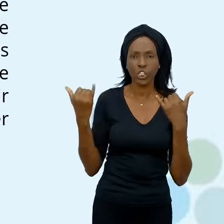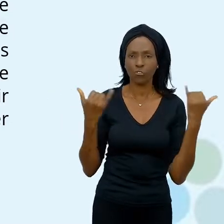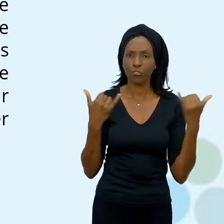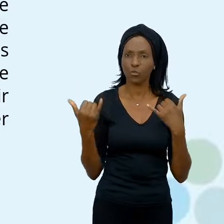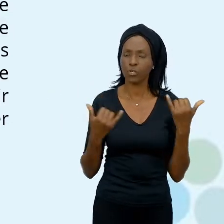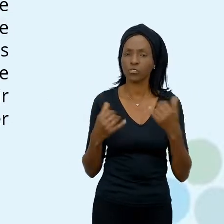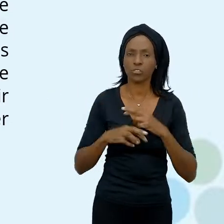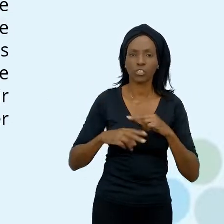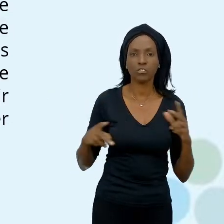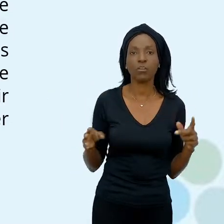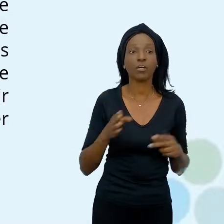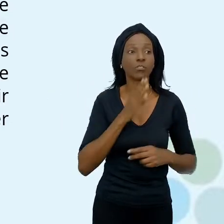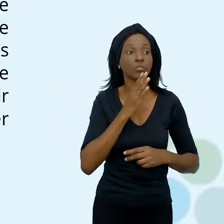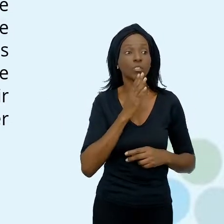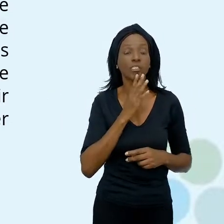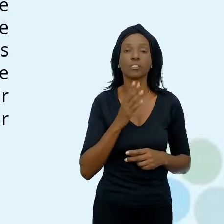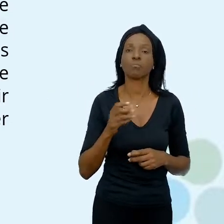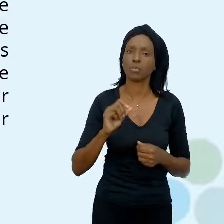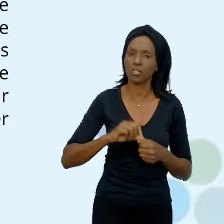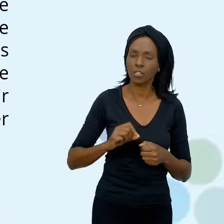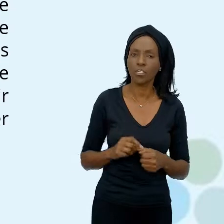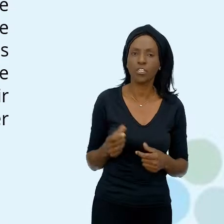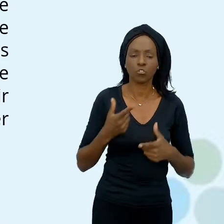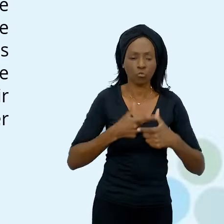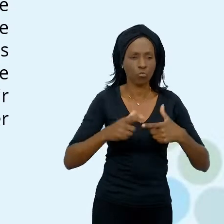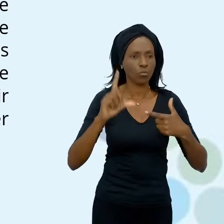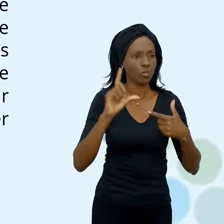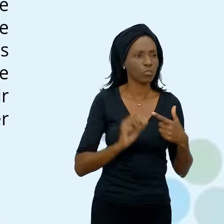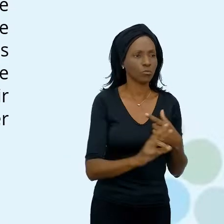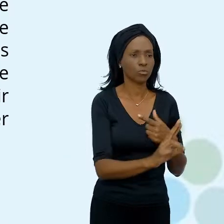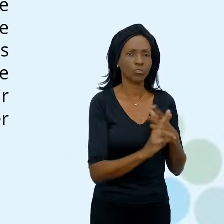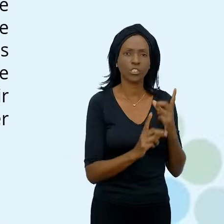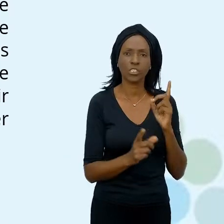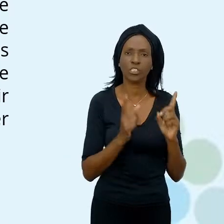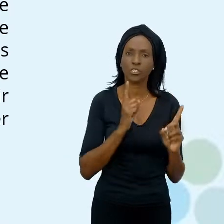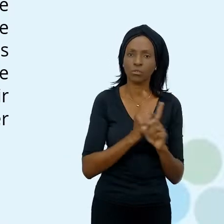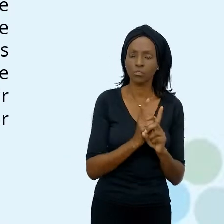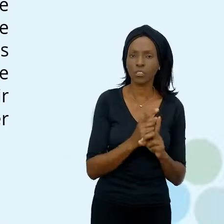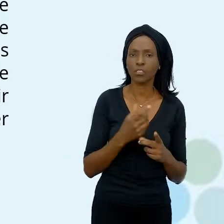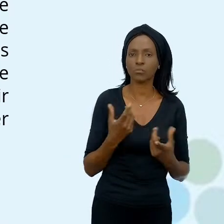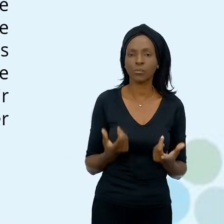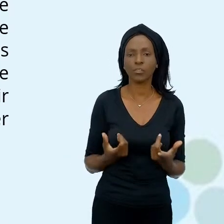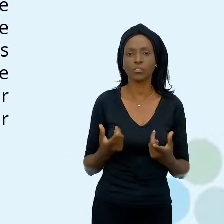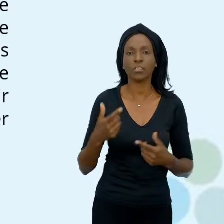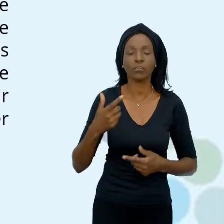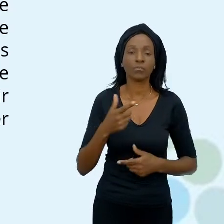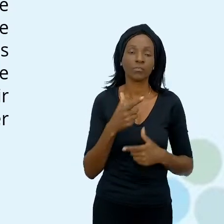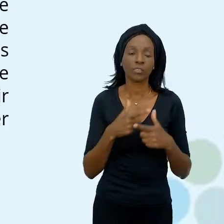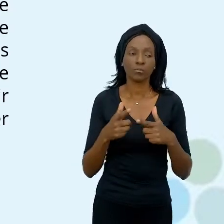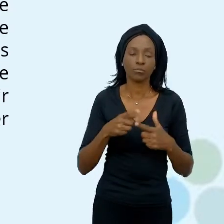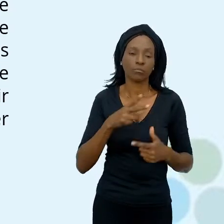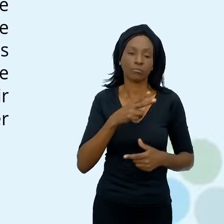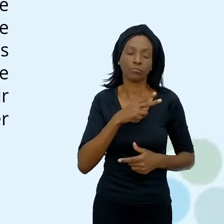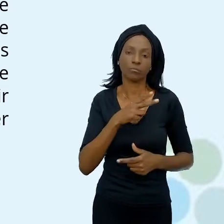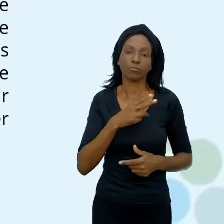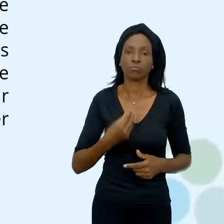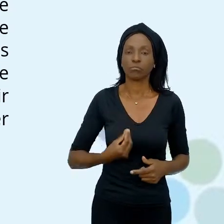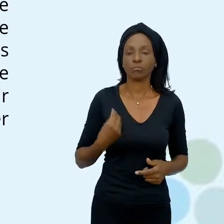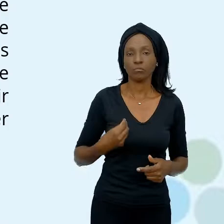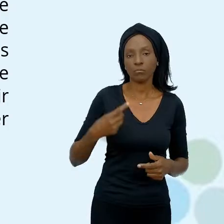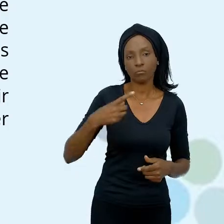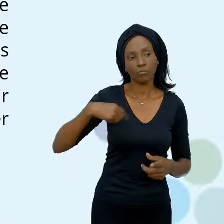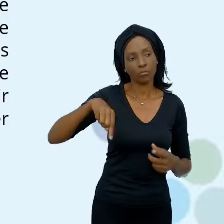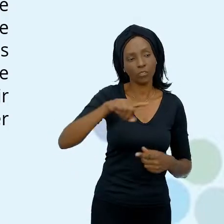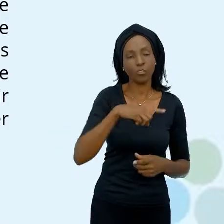resolver problemas e exercer protagonismo e autoria na nossa vida pessoal e coletiva. Ao lado